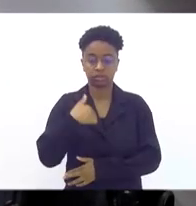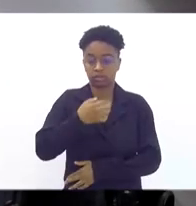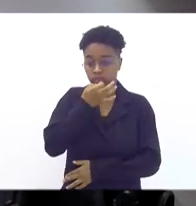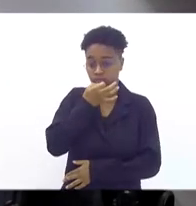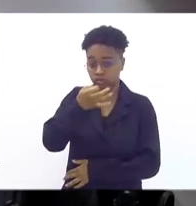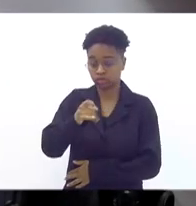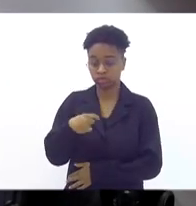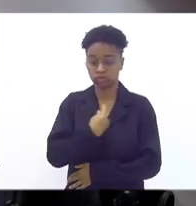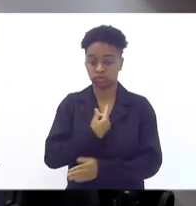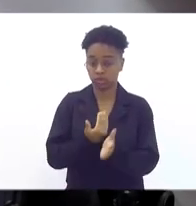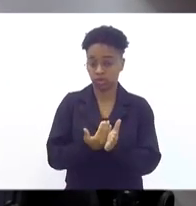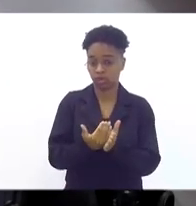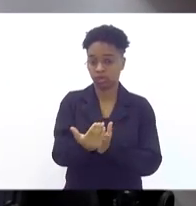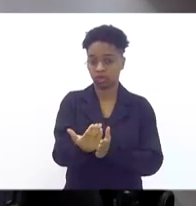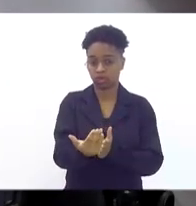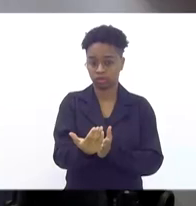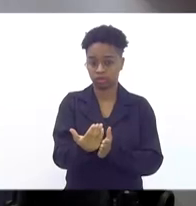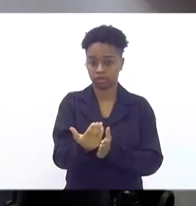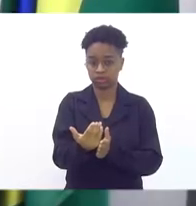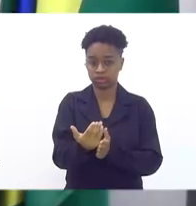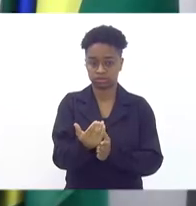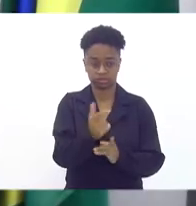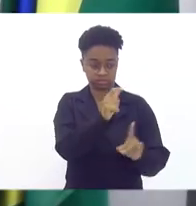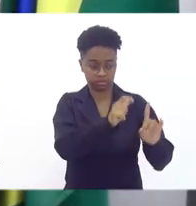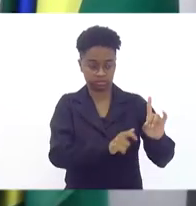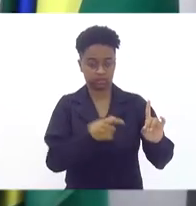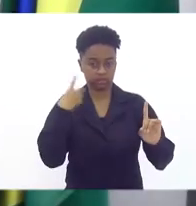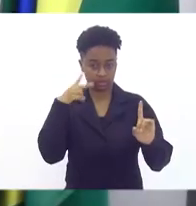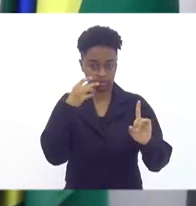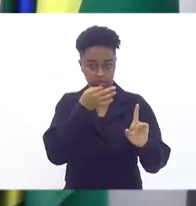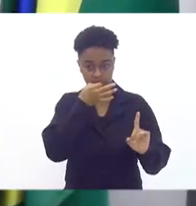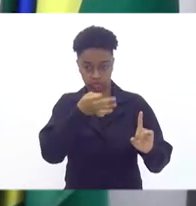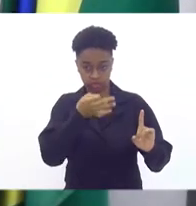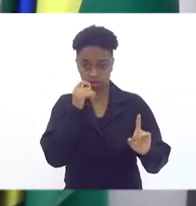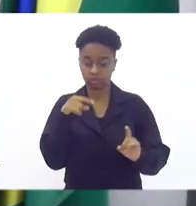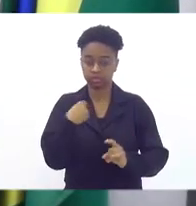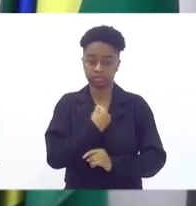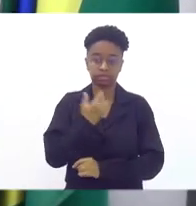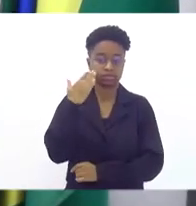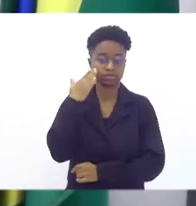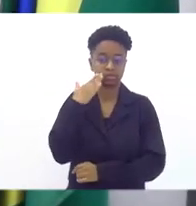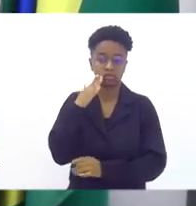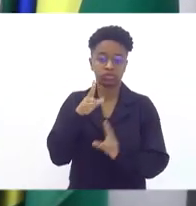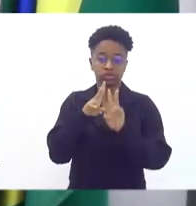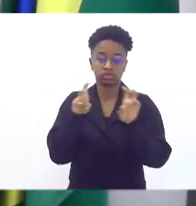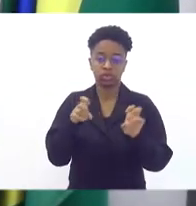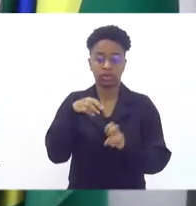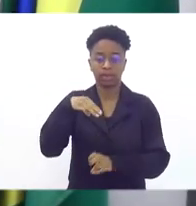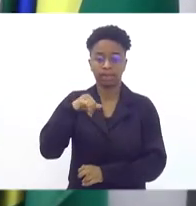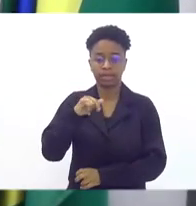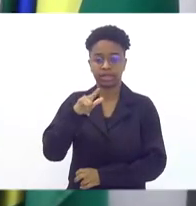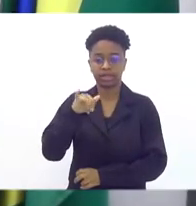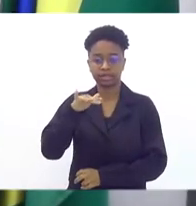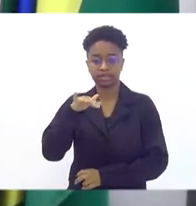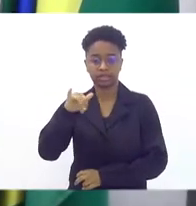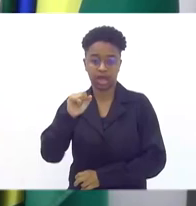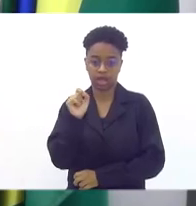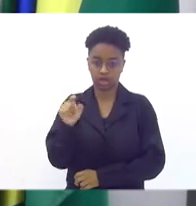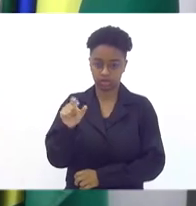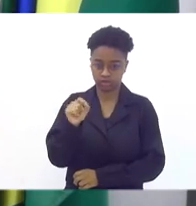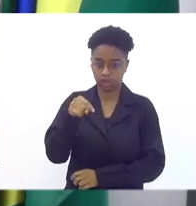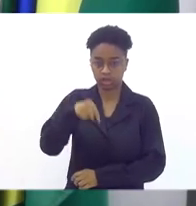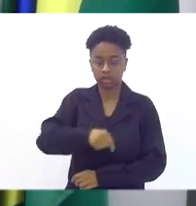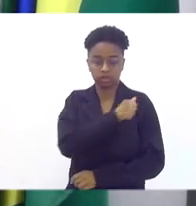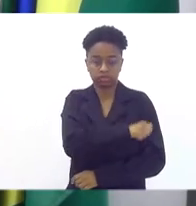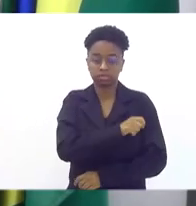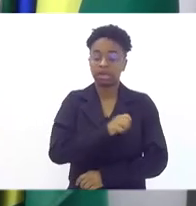a gente comece pelas sugestão aqui do vereador para que a gente possa saber essa milícia Azul instalada na Prefeitura do Rio de Janeiro que